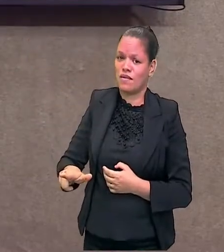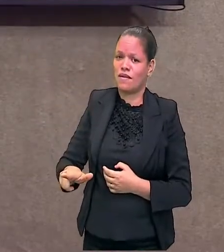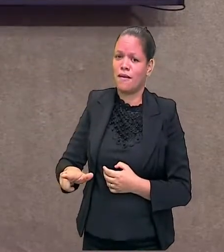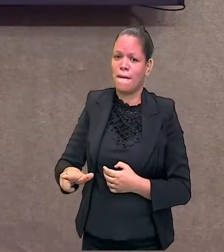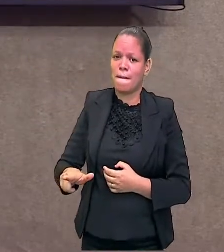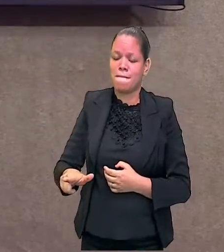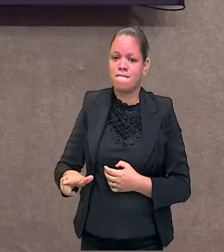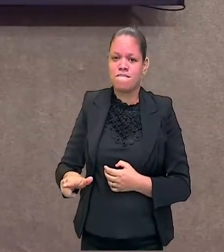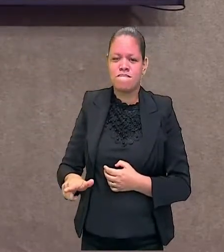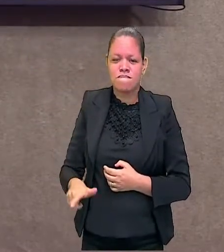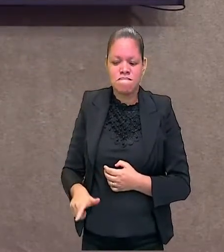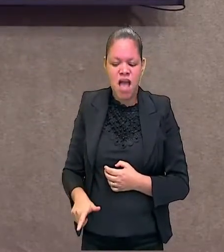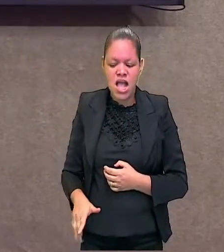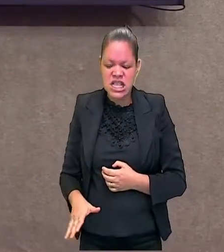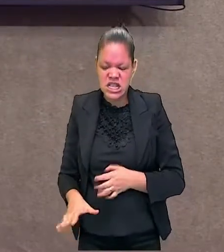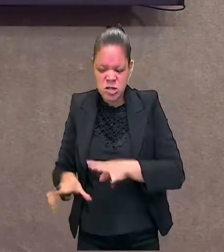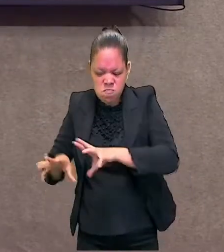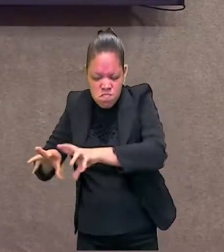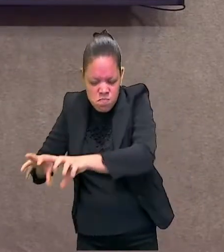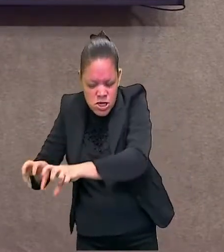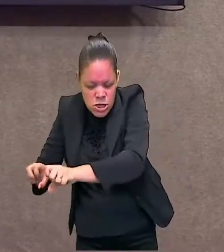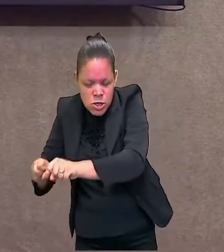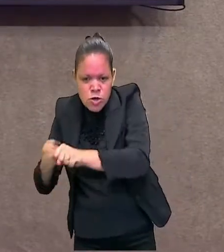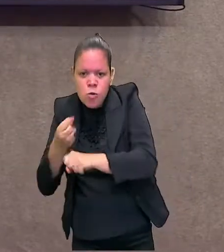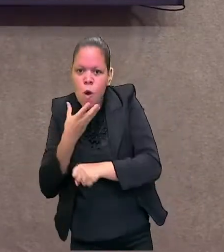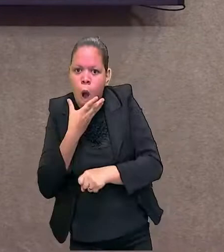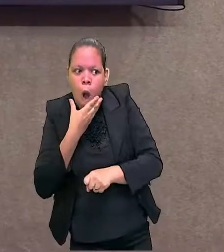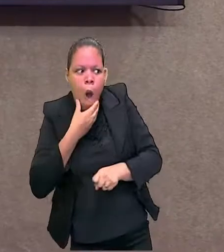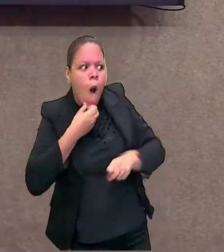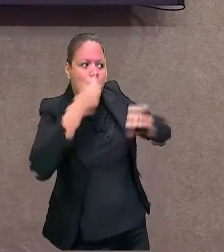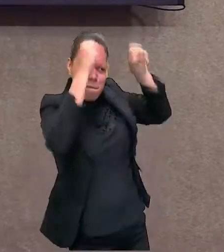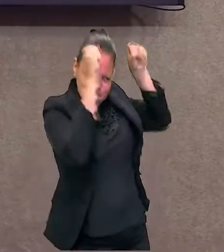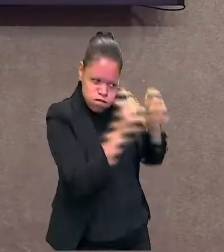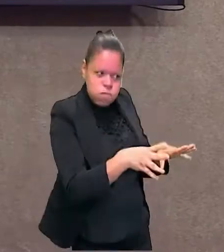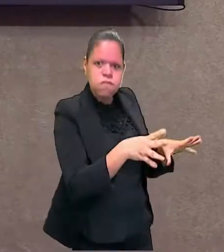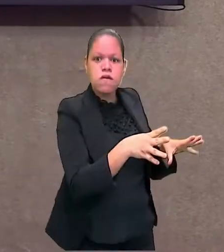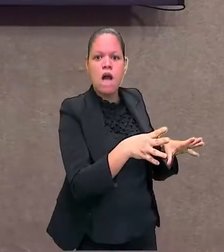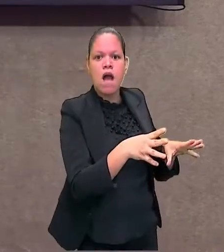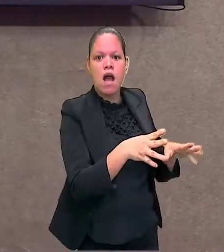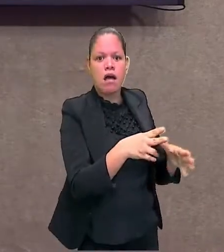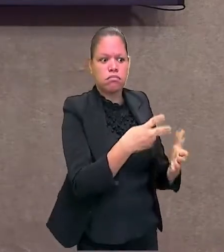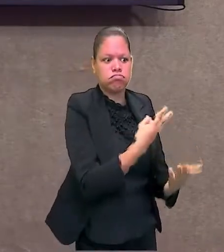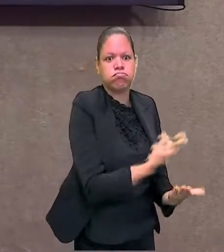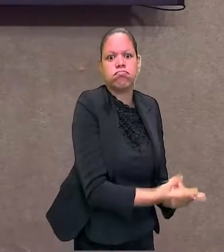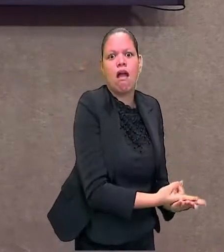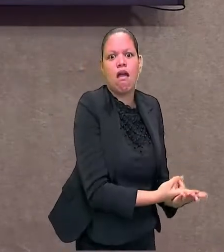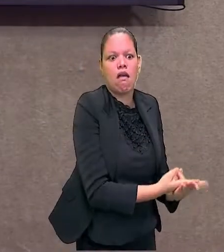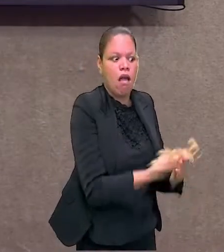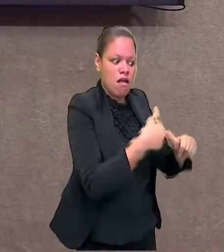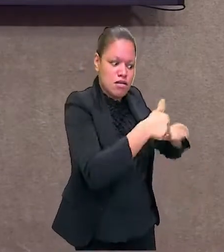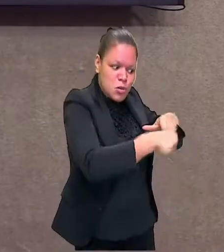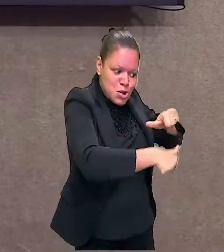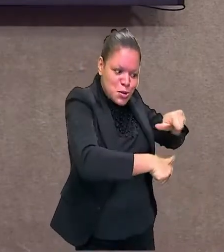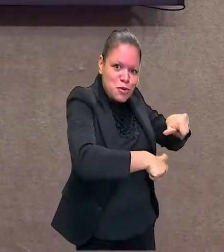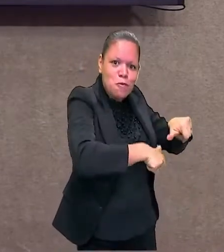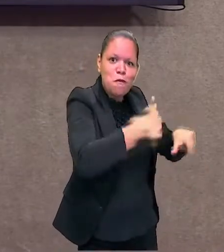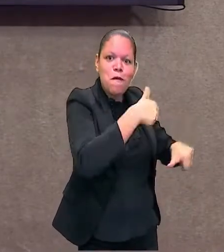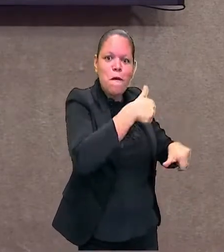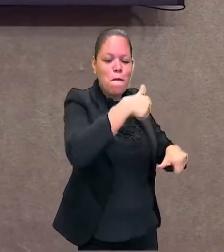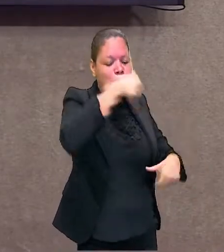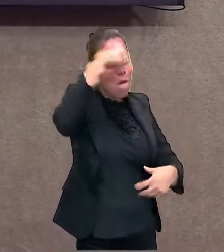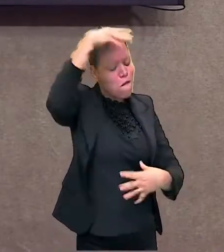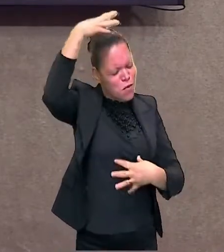Mauá atirou o homem longe, que acabou caindo e se transformou num